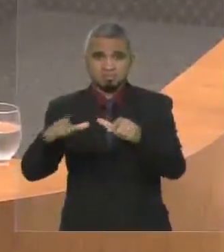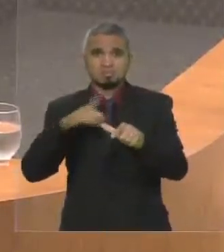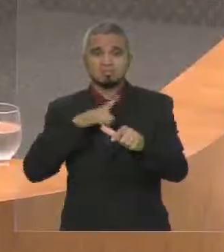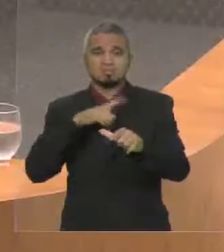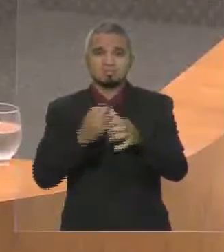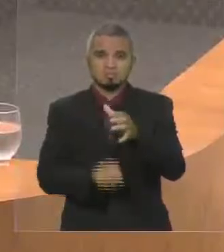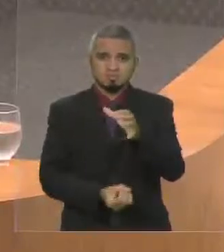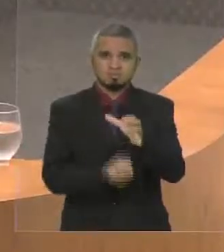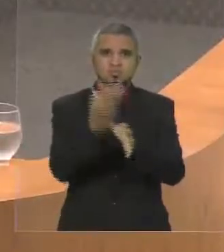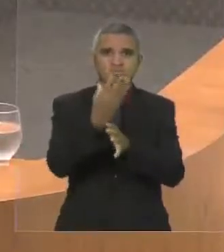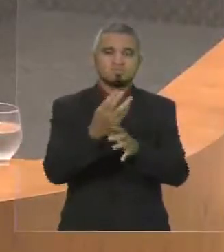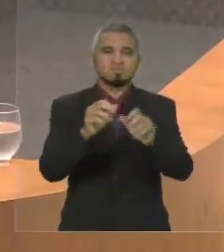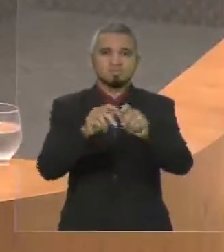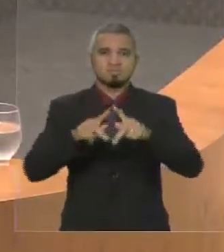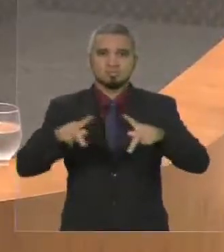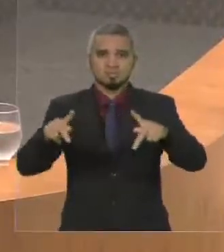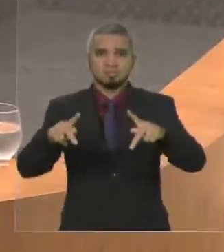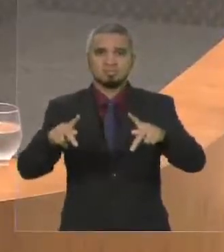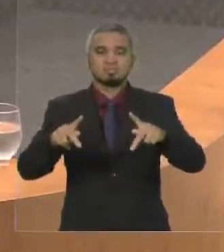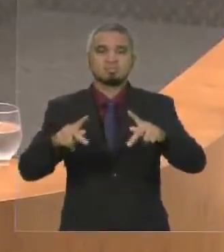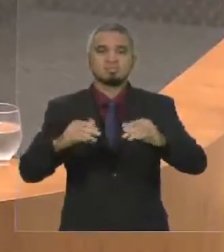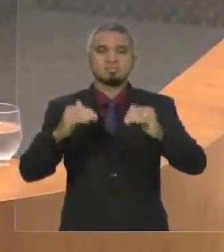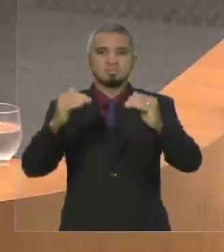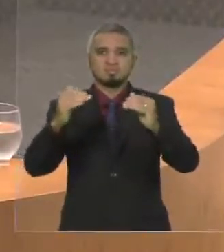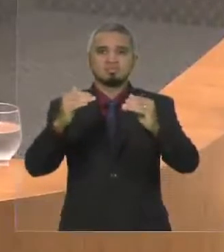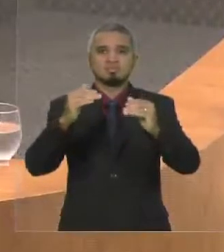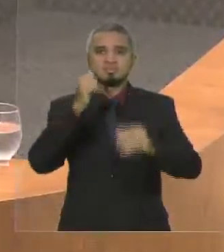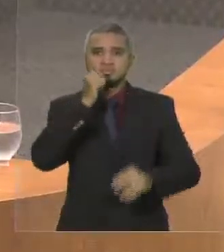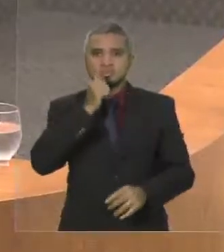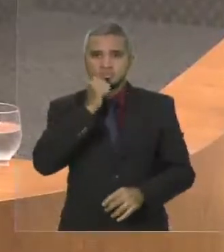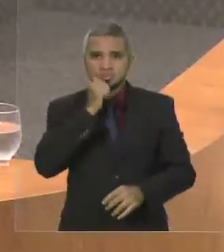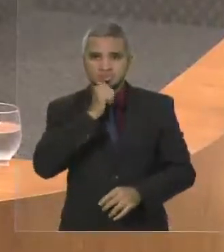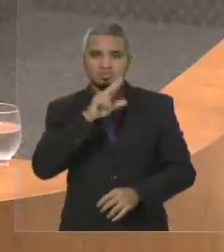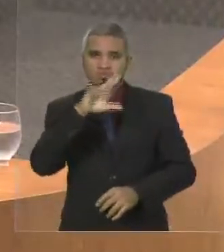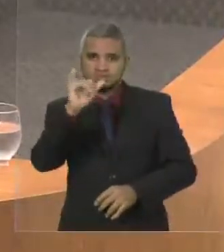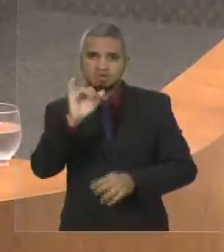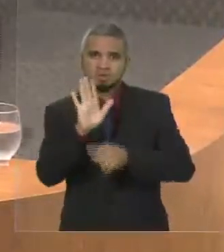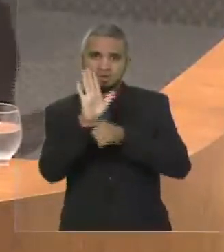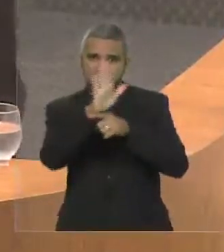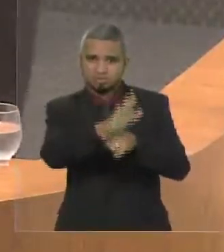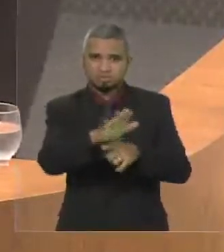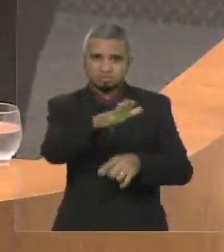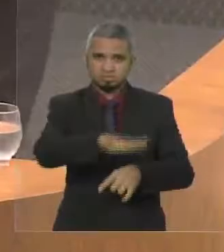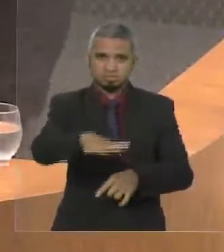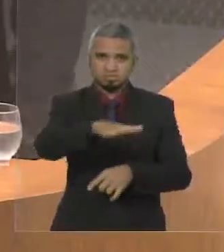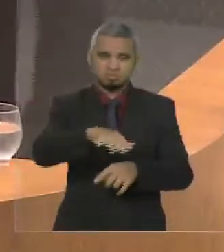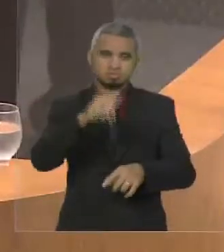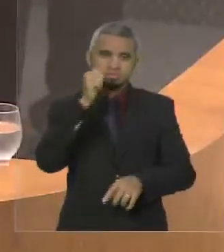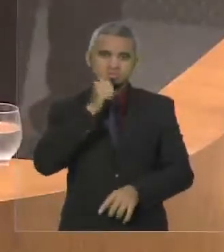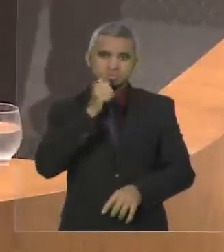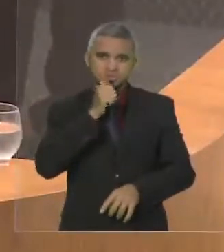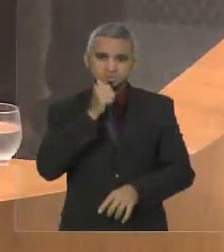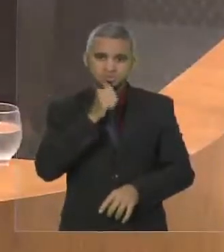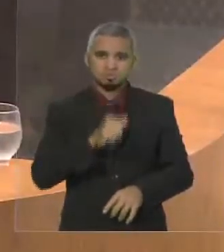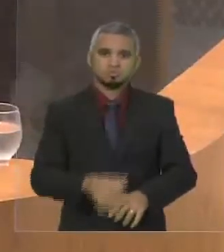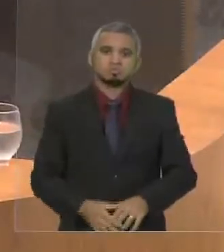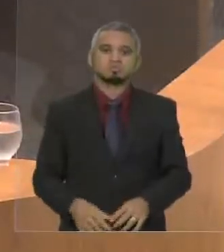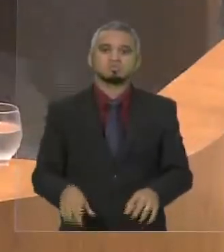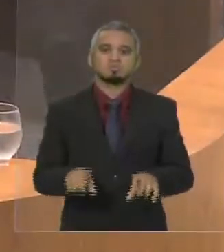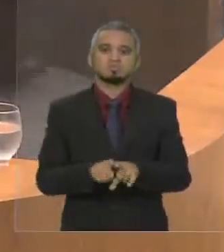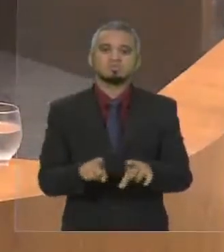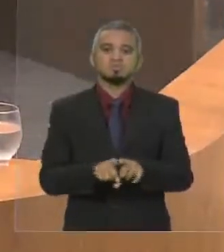que dará mais força à nossa voz aqui em defesa das mulheres. E é preciso que